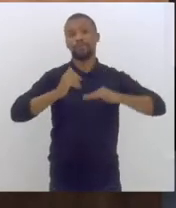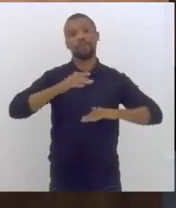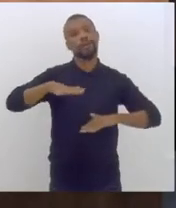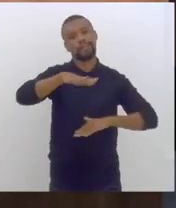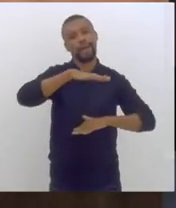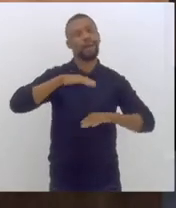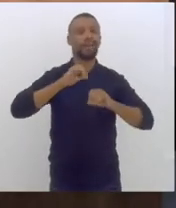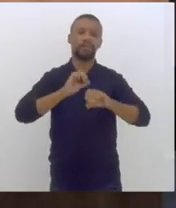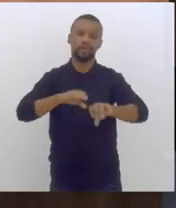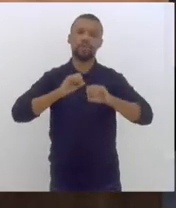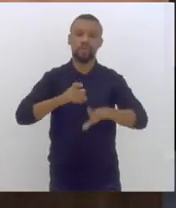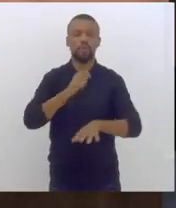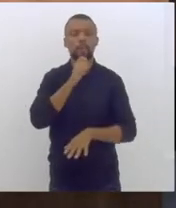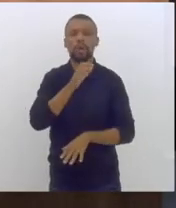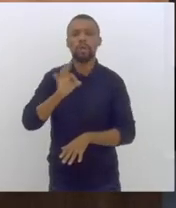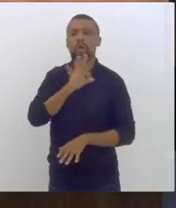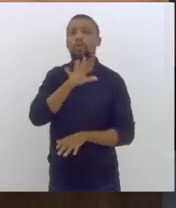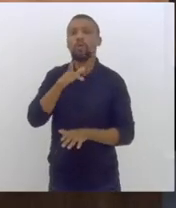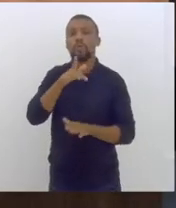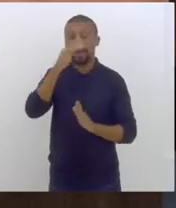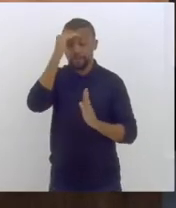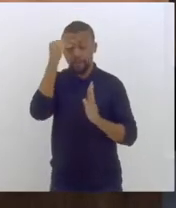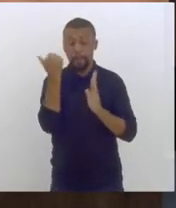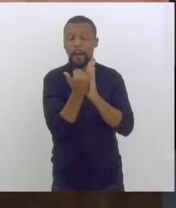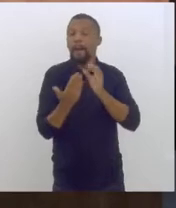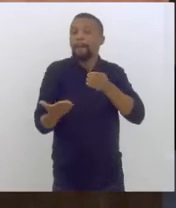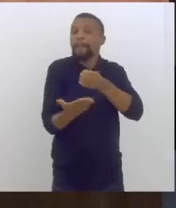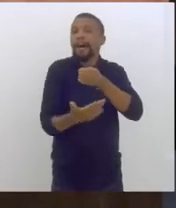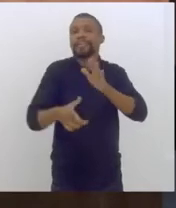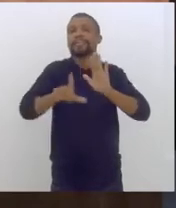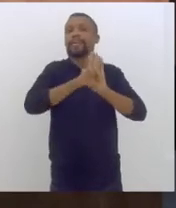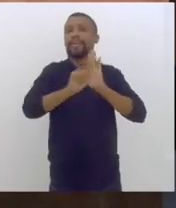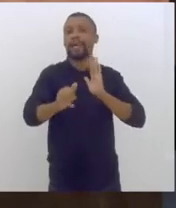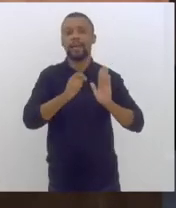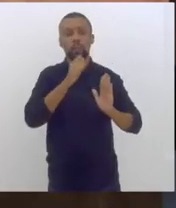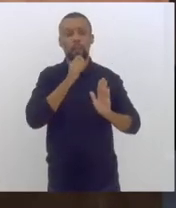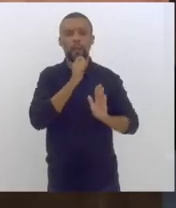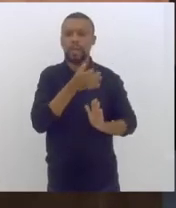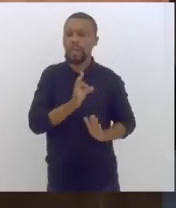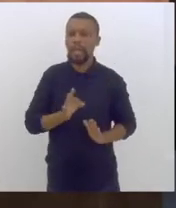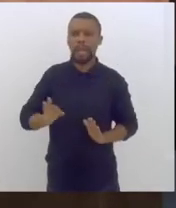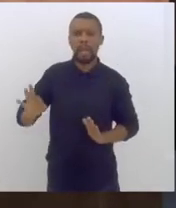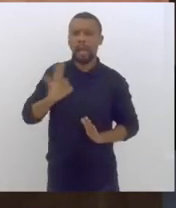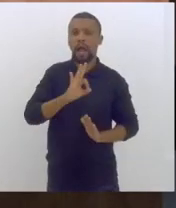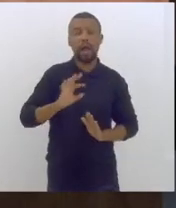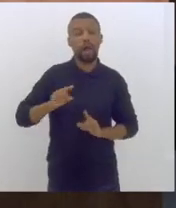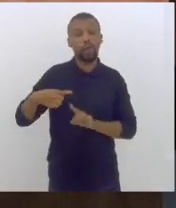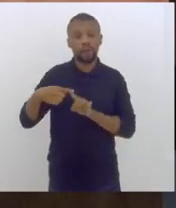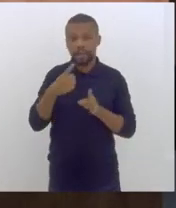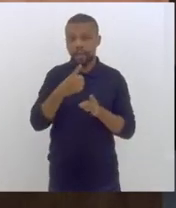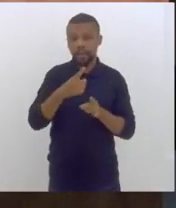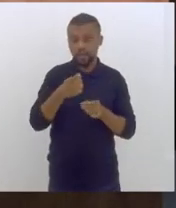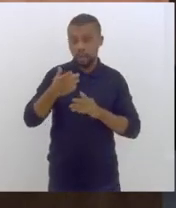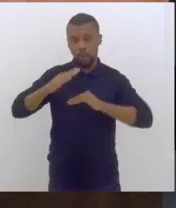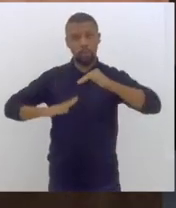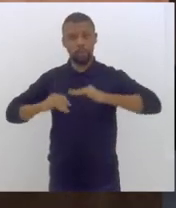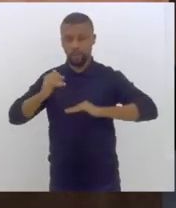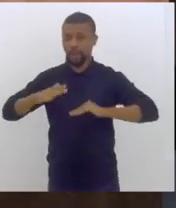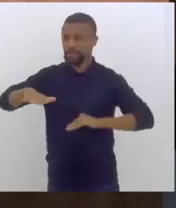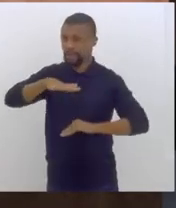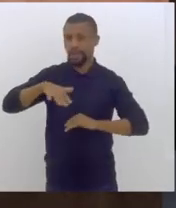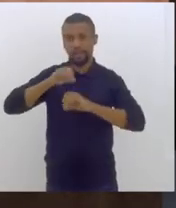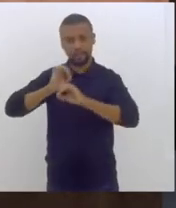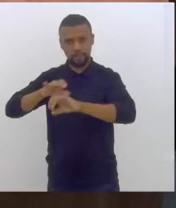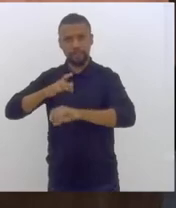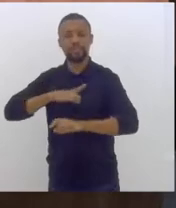respaldo legal porque tanto a Legislação Federal contra a legislação Municipal davam aos profissionais de educação a possibilidade de